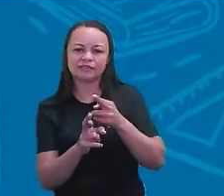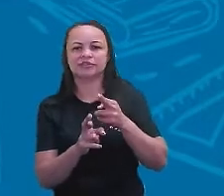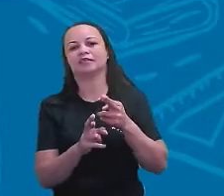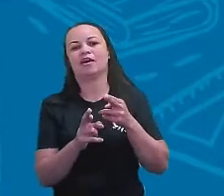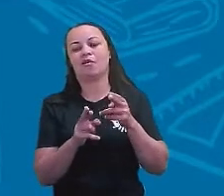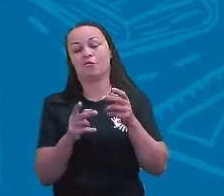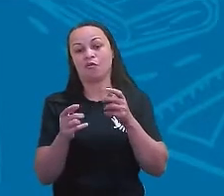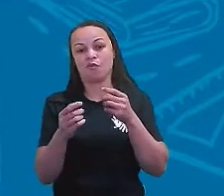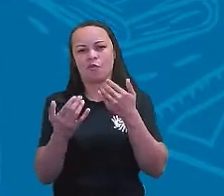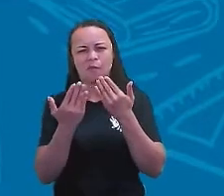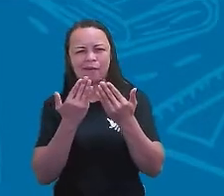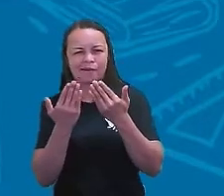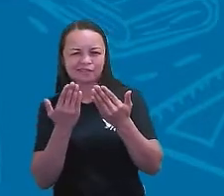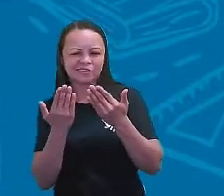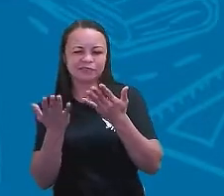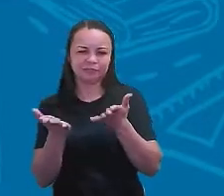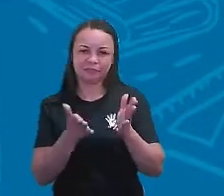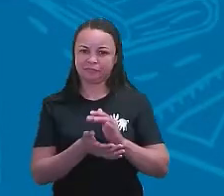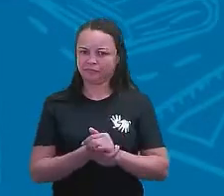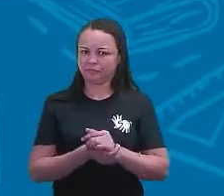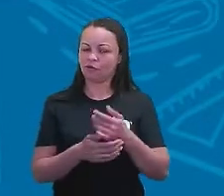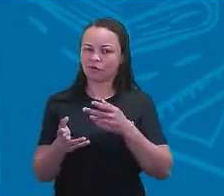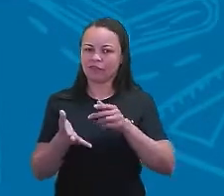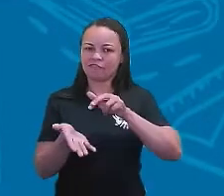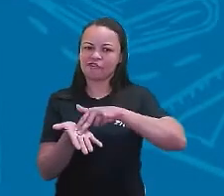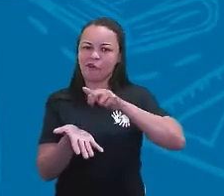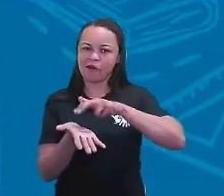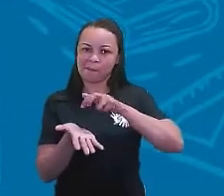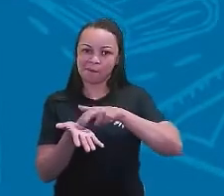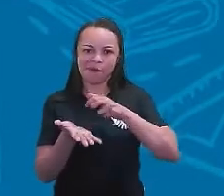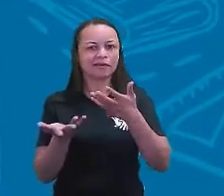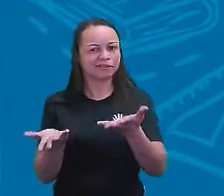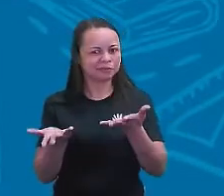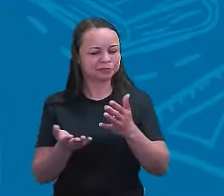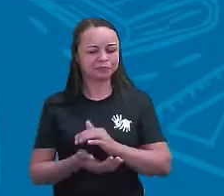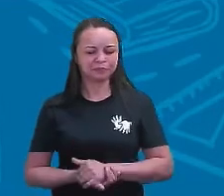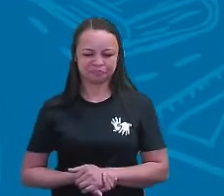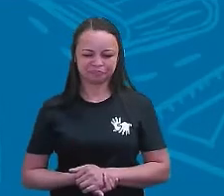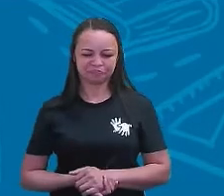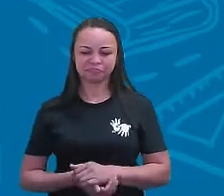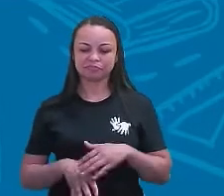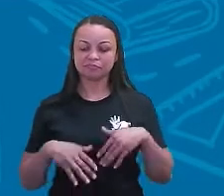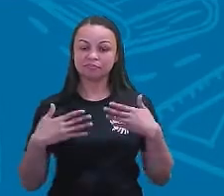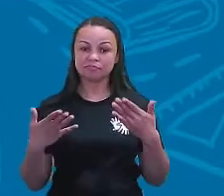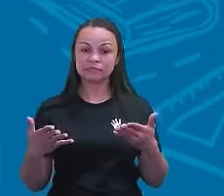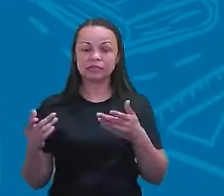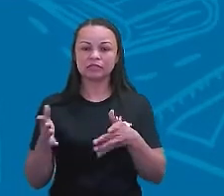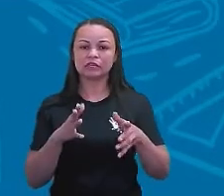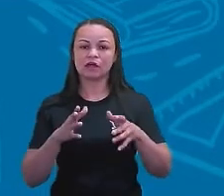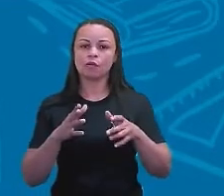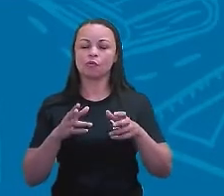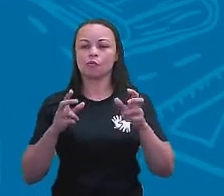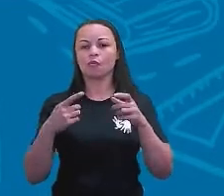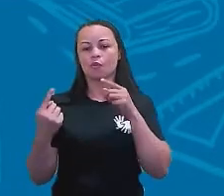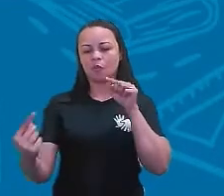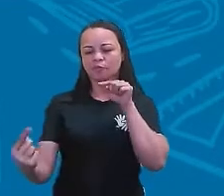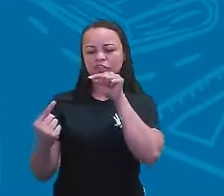vocabulário. Qualquer gramática não, qualquer vocabulário. Então, mas aí a gente tem um objetivo, o objetivo de hoje é